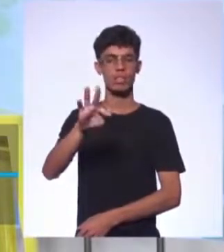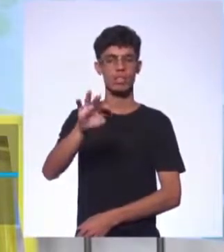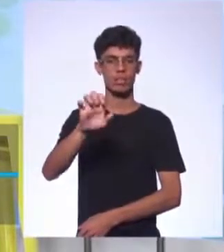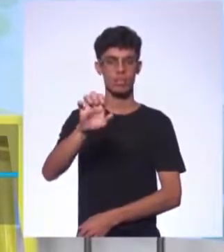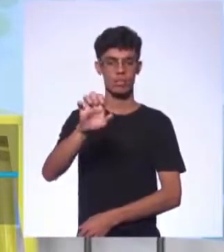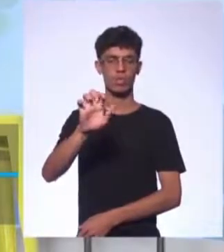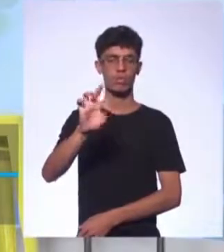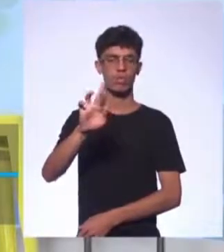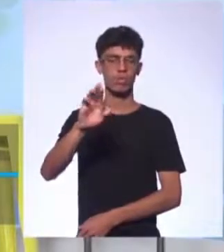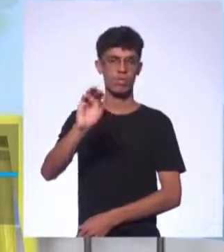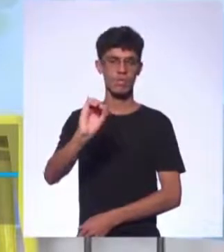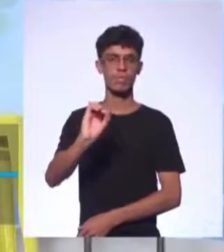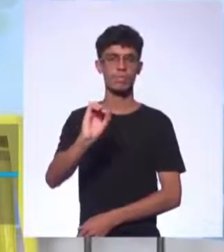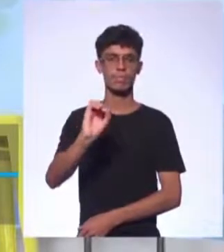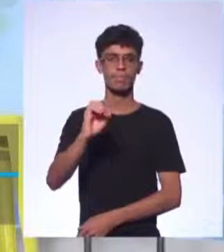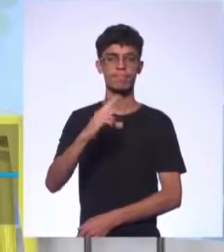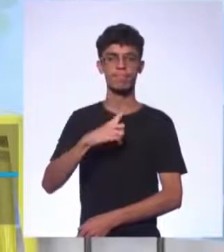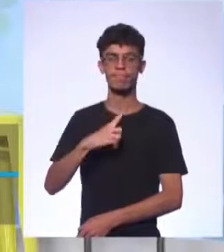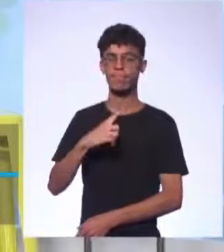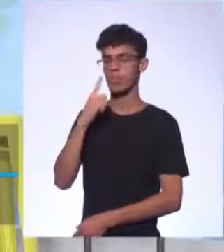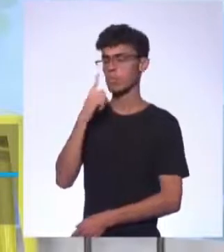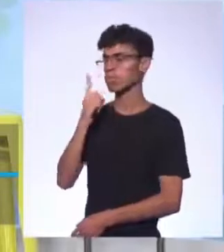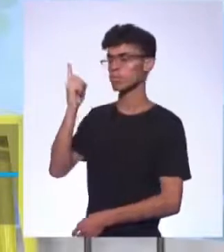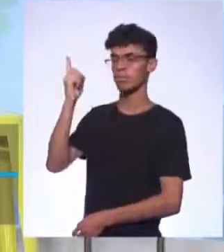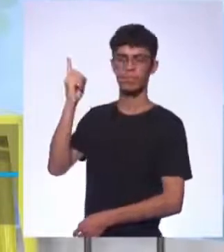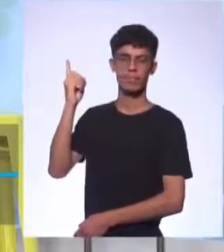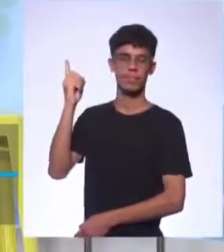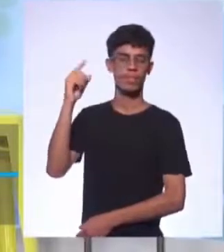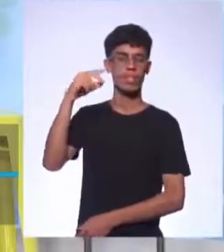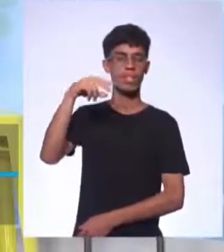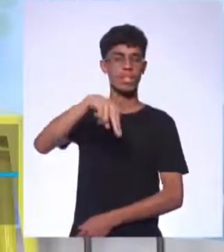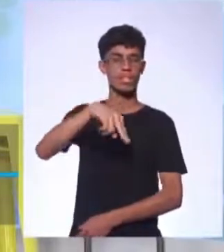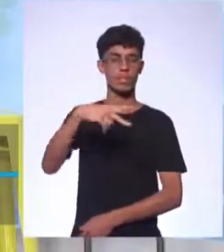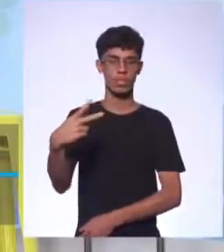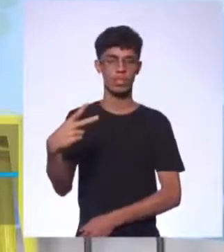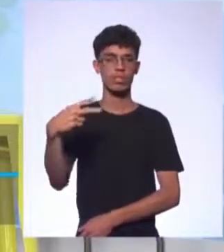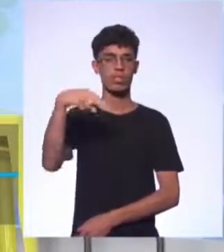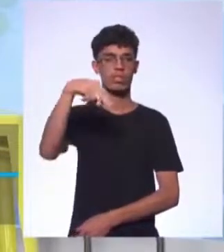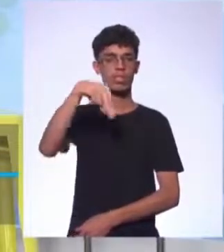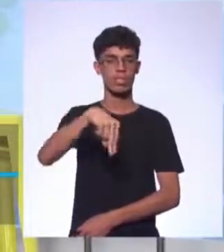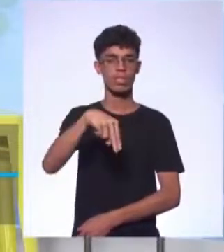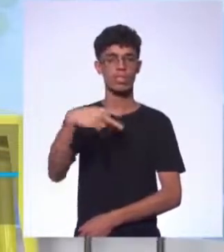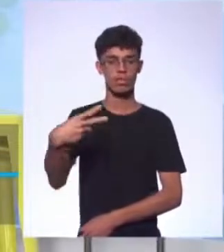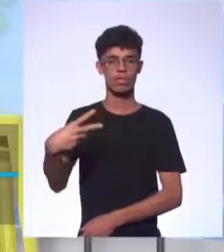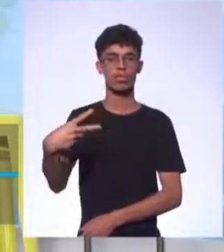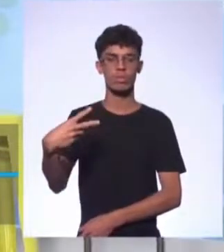de enxofre, os óxidos de nitrogênio, NO e